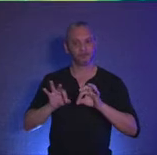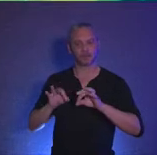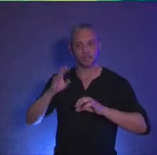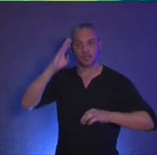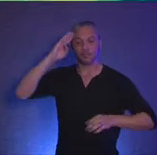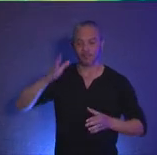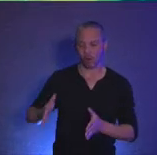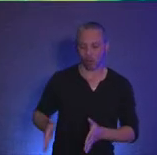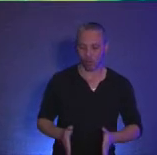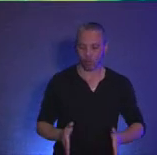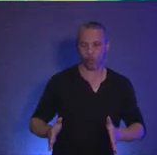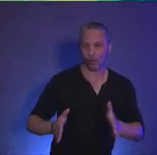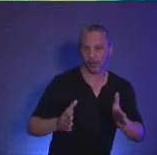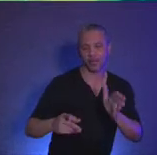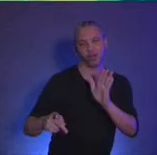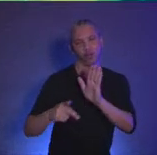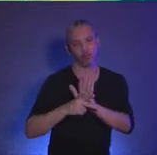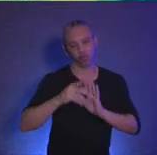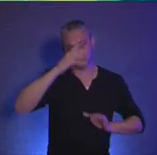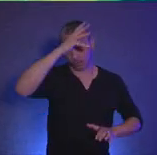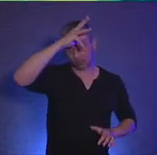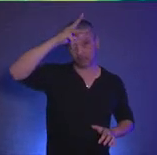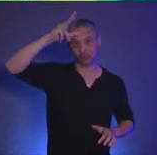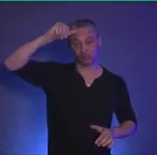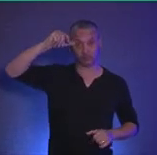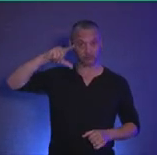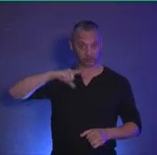principais rios afluentes do rio Amazonas.